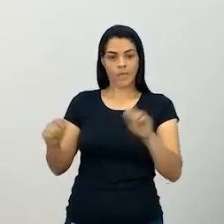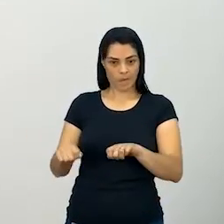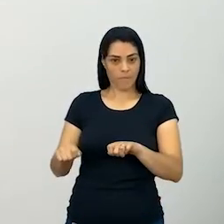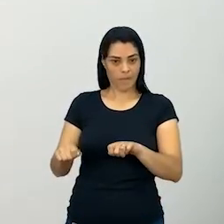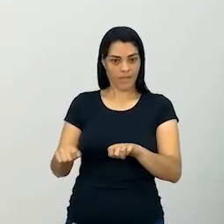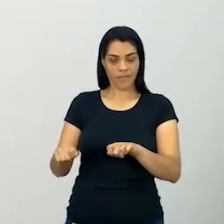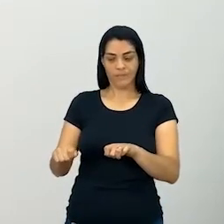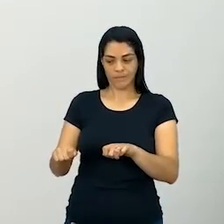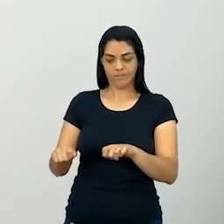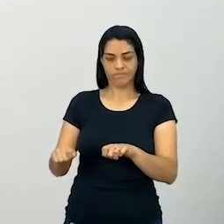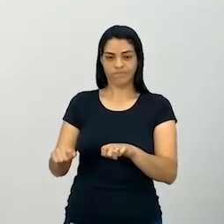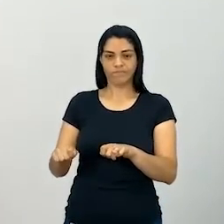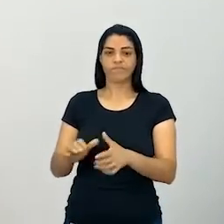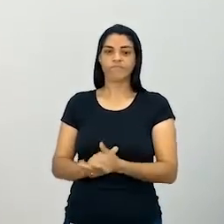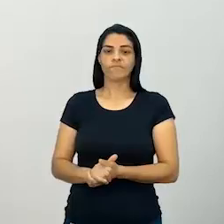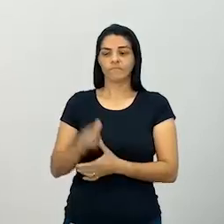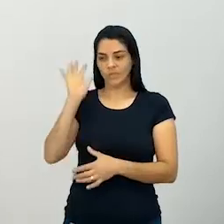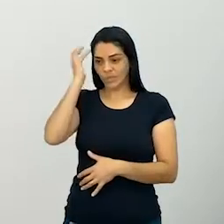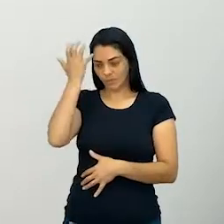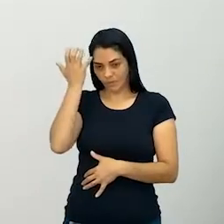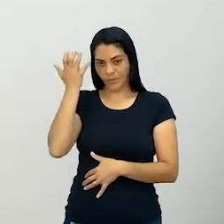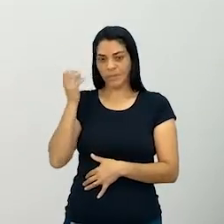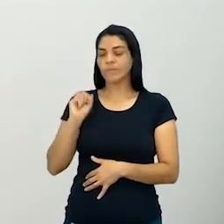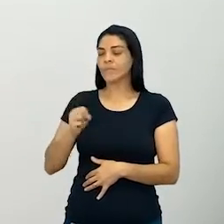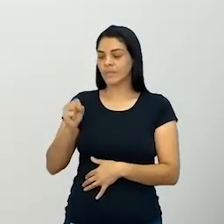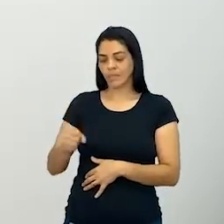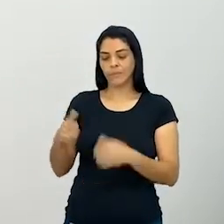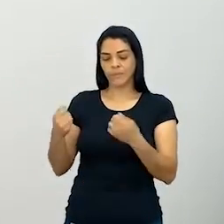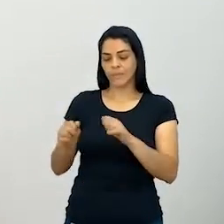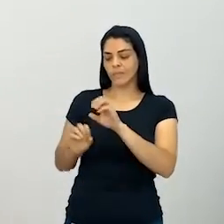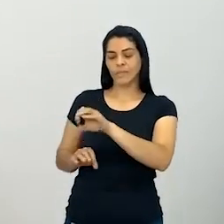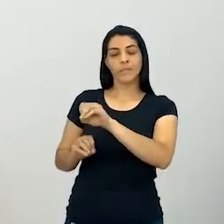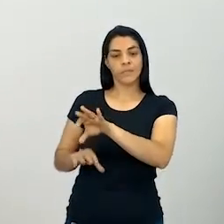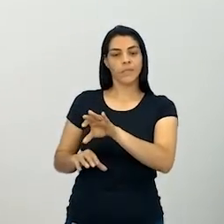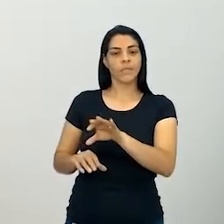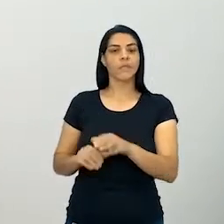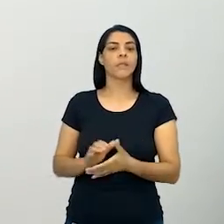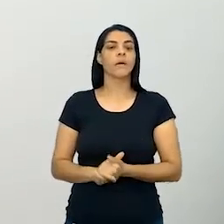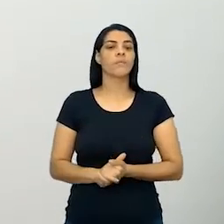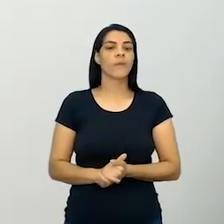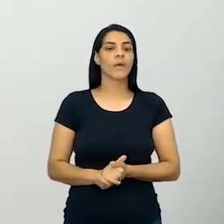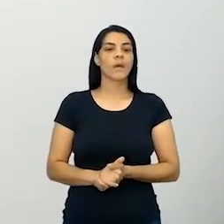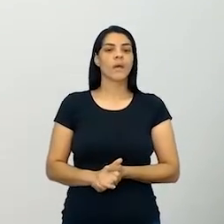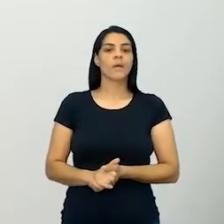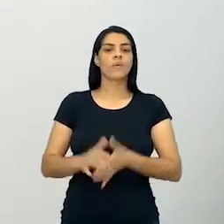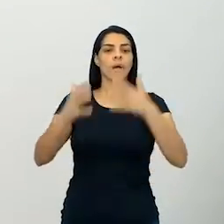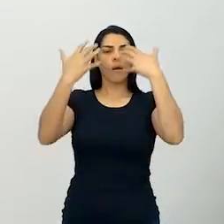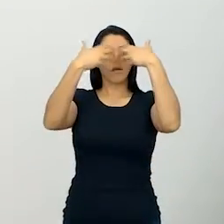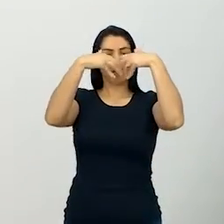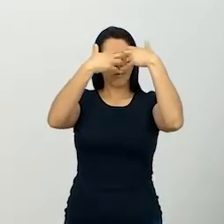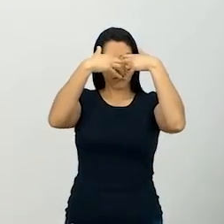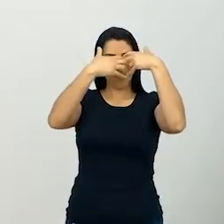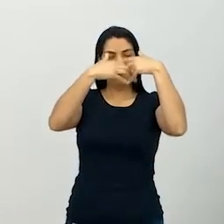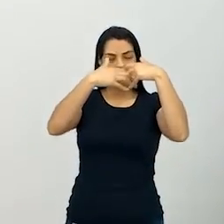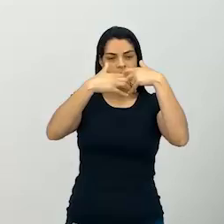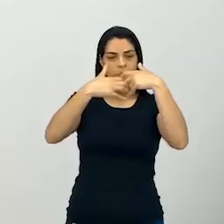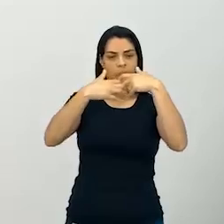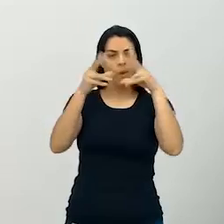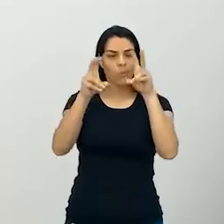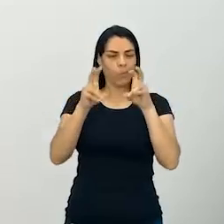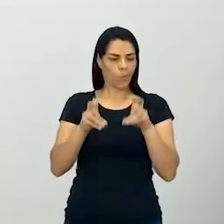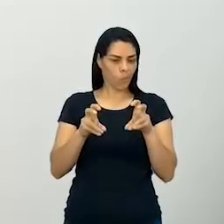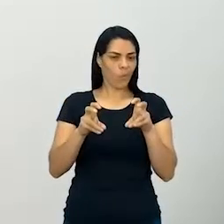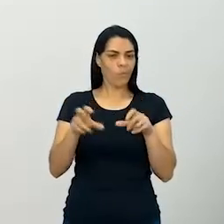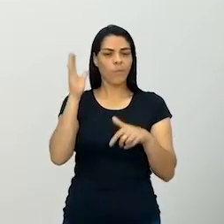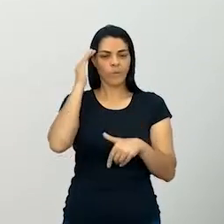ponto? Sim, desde que elas sejam ensinadas, desde que elas possam refletir de que isso é sobre isso e saber